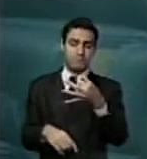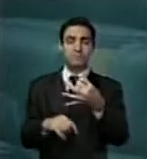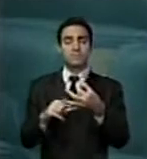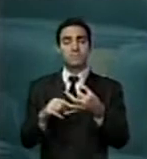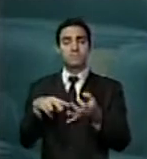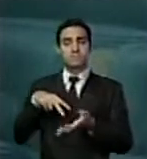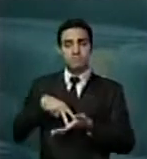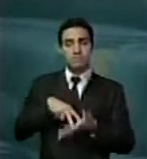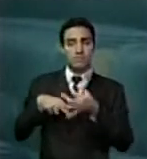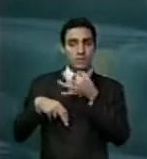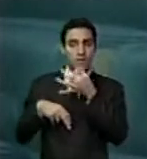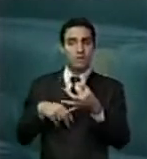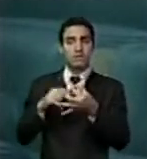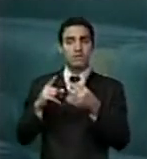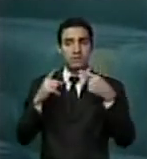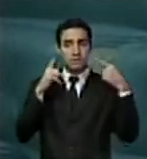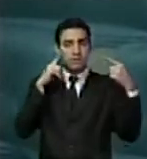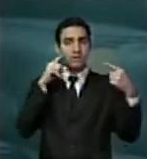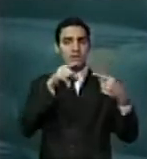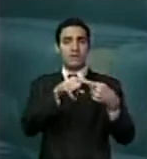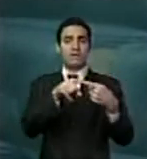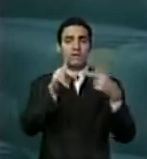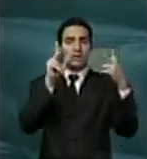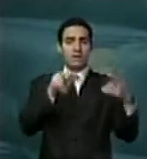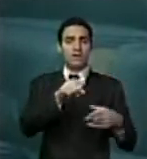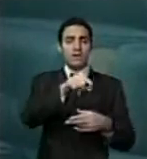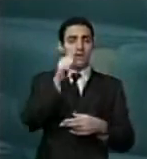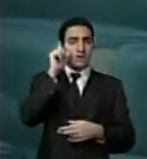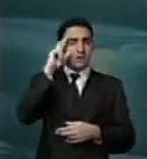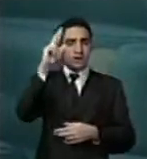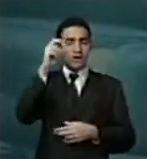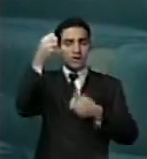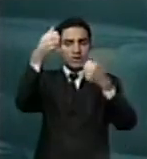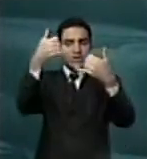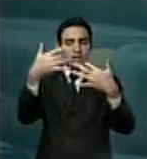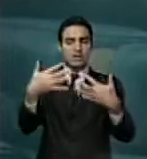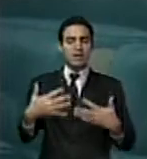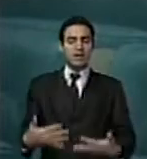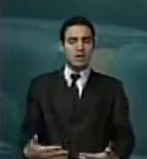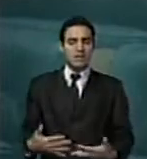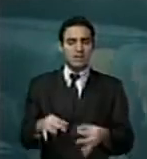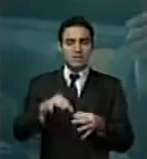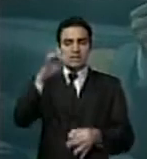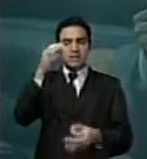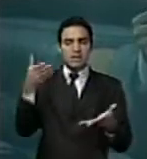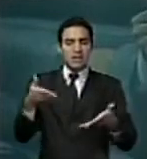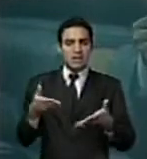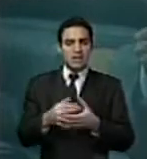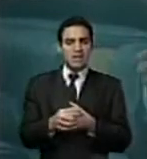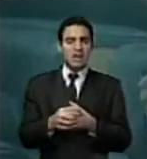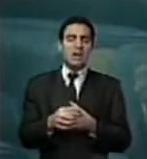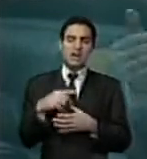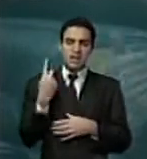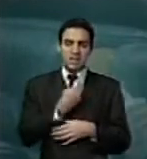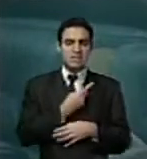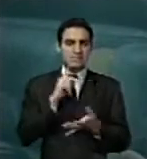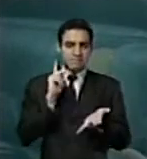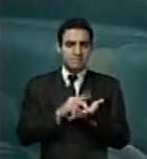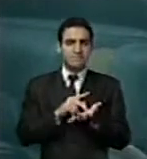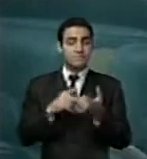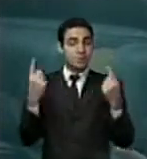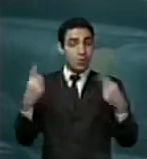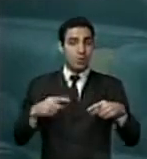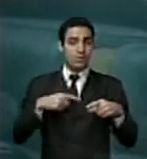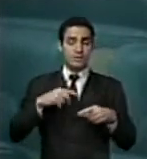que se alinha com a vossa posição, a posição que Vossa Excelência tem colocado neste momento. Nós somos contra a